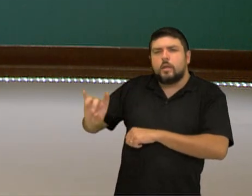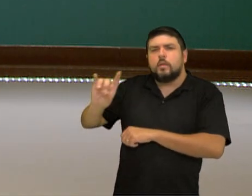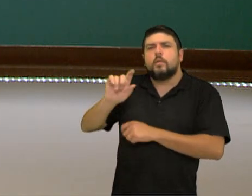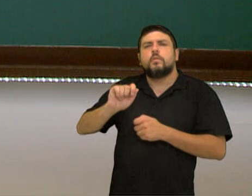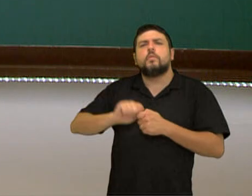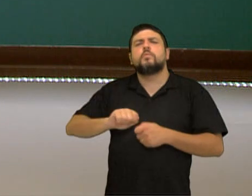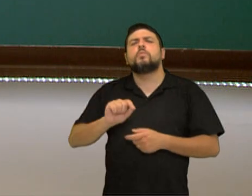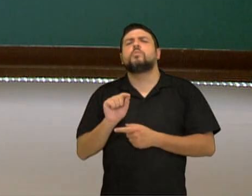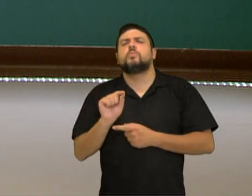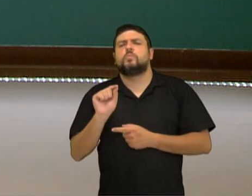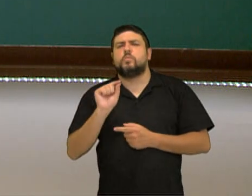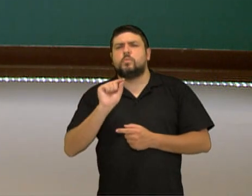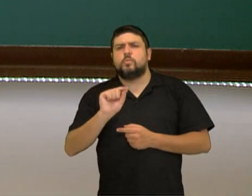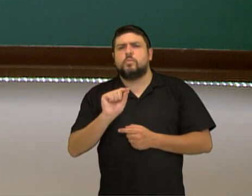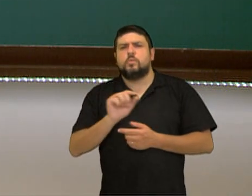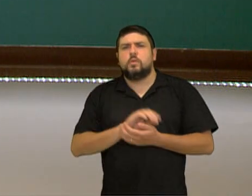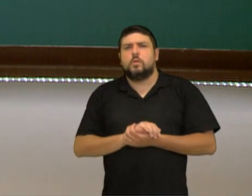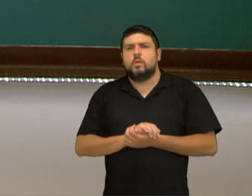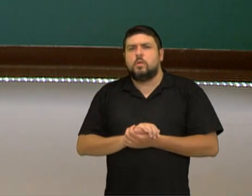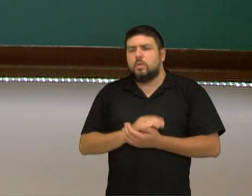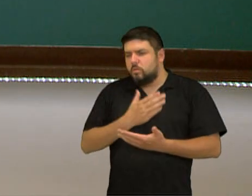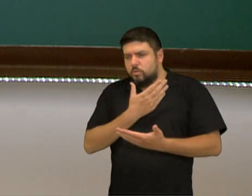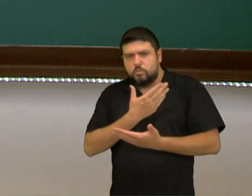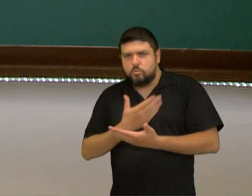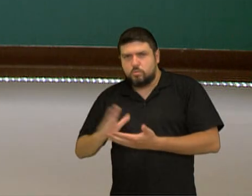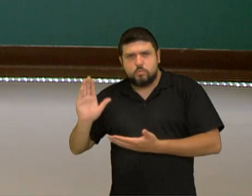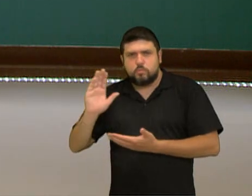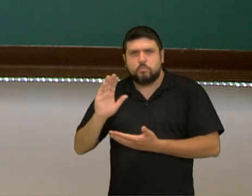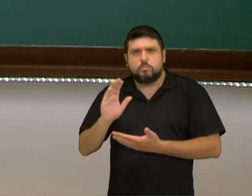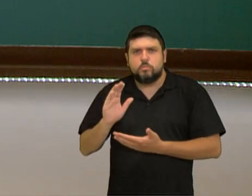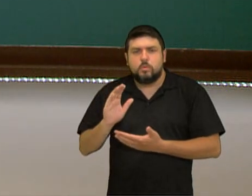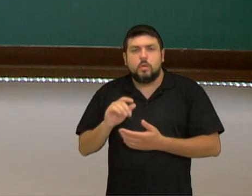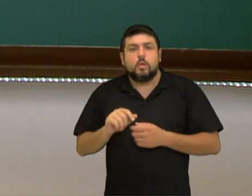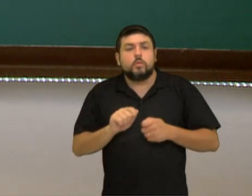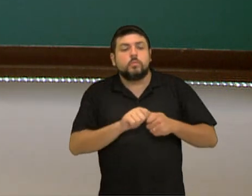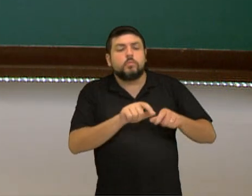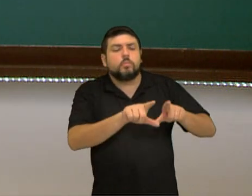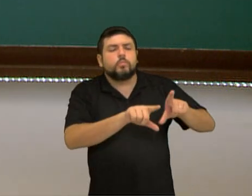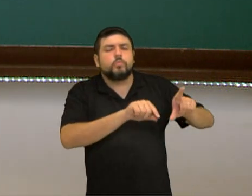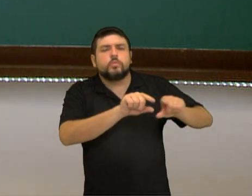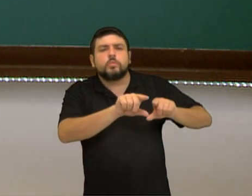A atitude: destituiu, tirou todos do cargo e nomeou